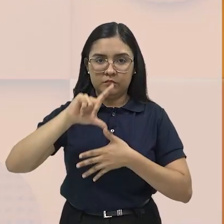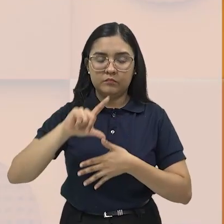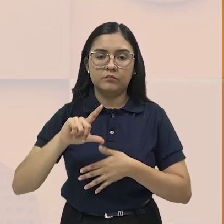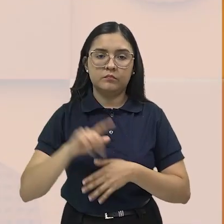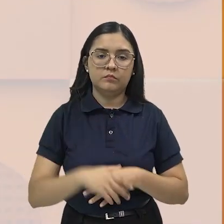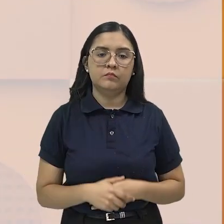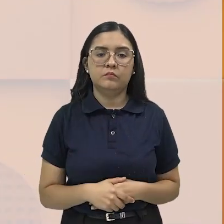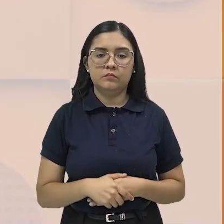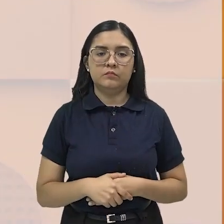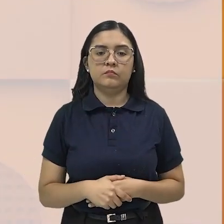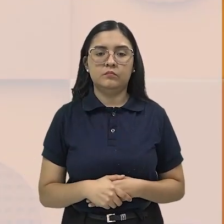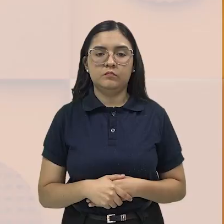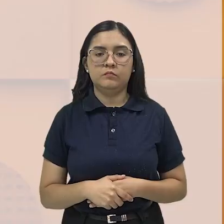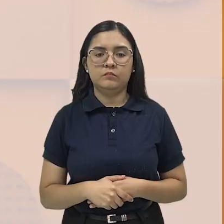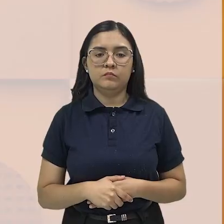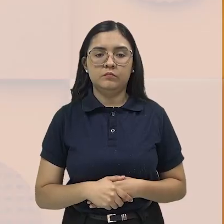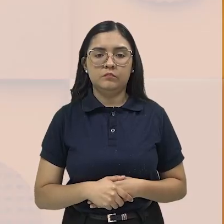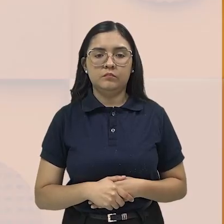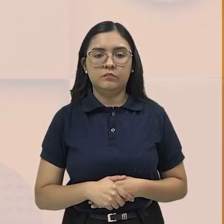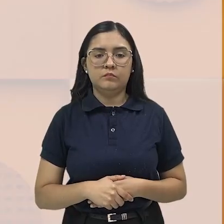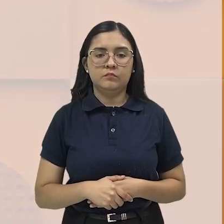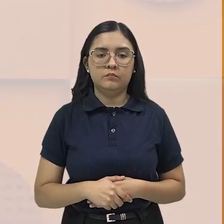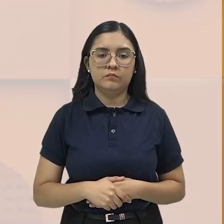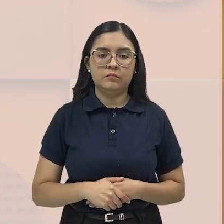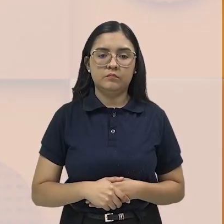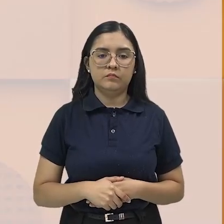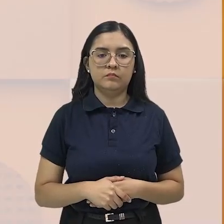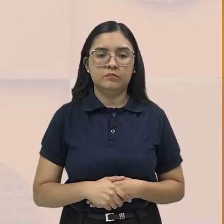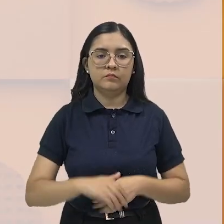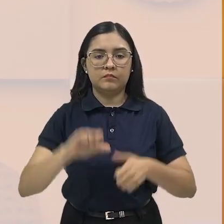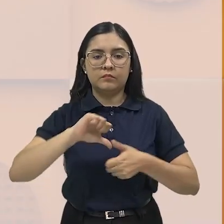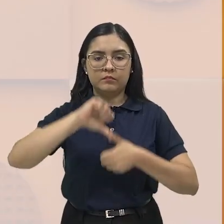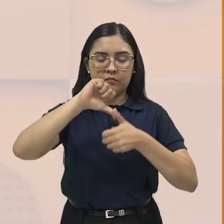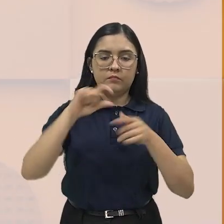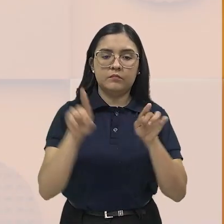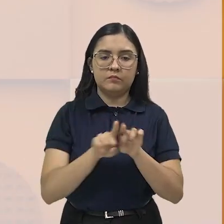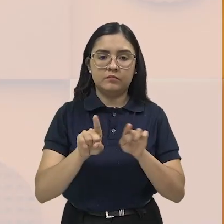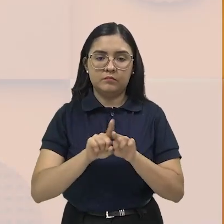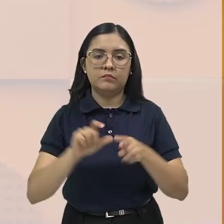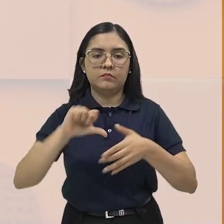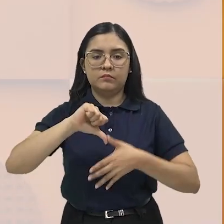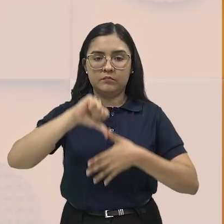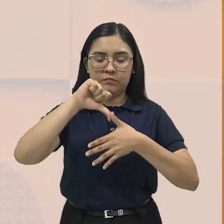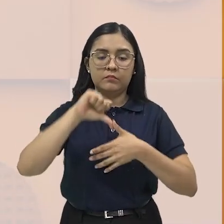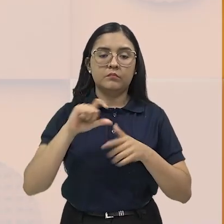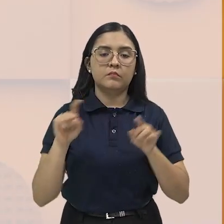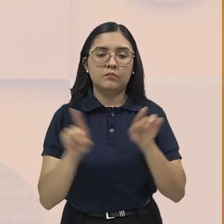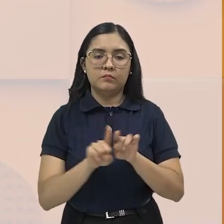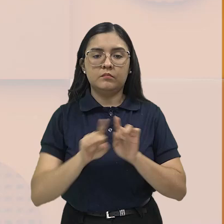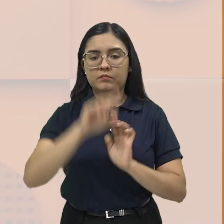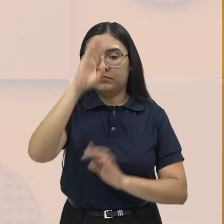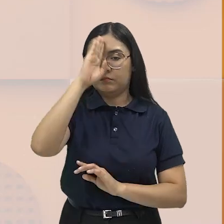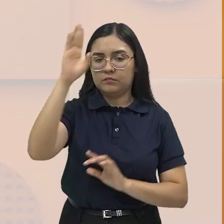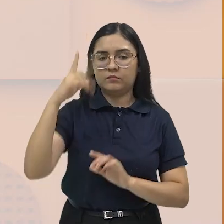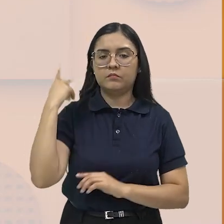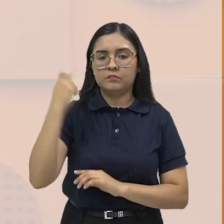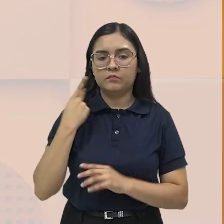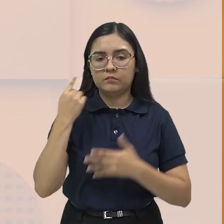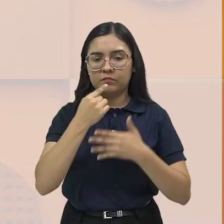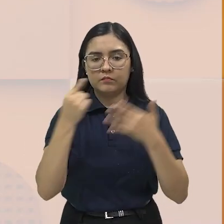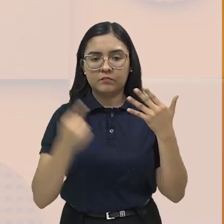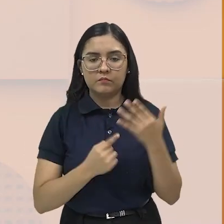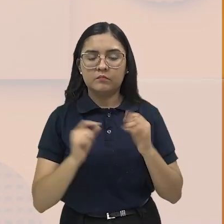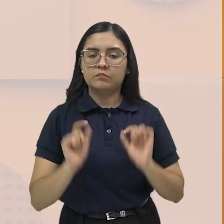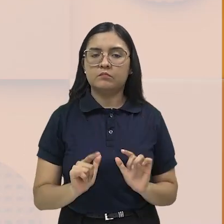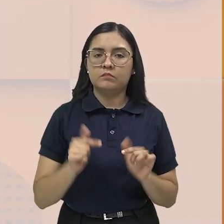Latina, da América Central e também da América do Sul, e principalmente quais políticas foram ali